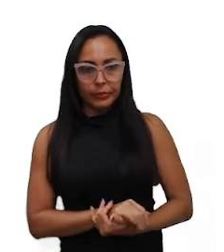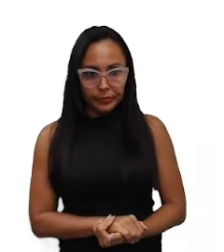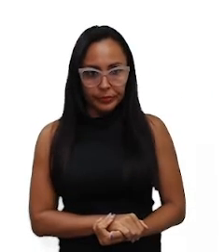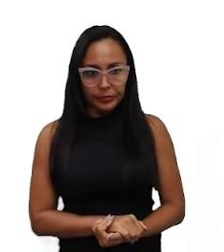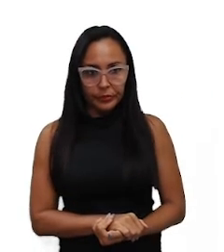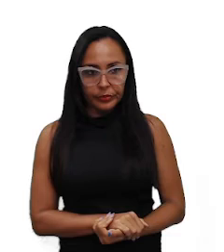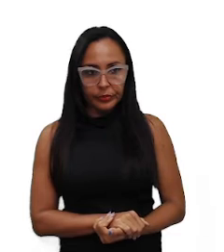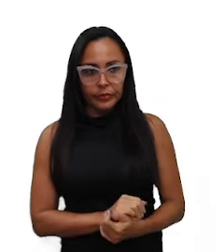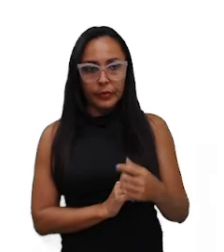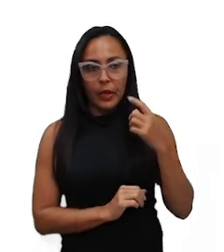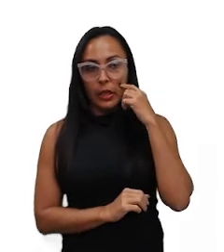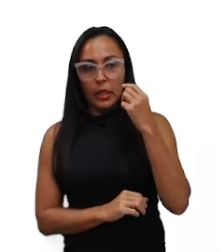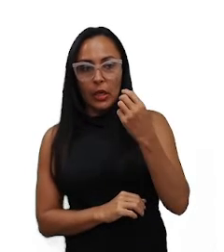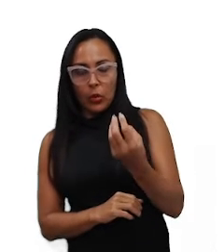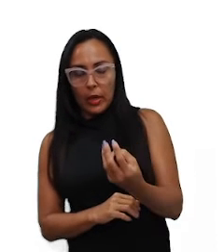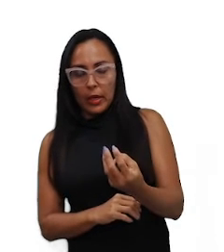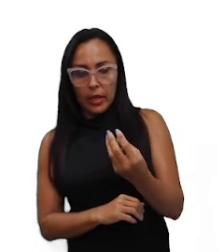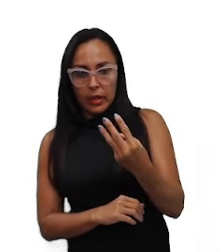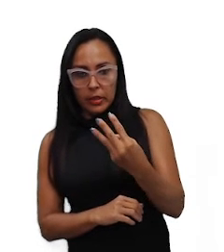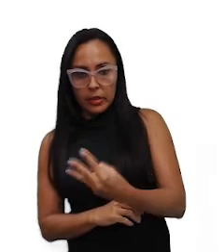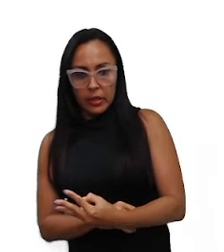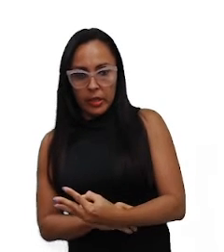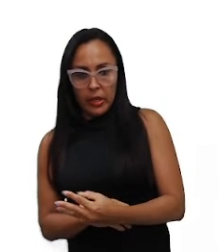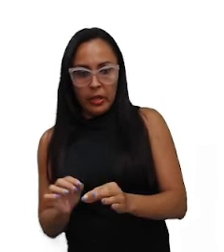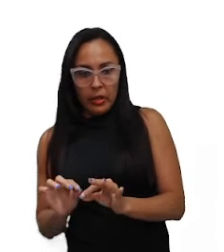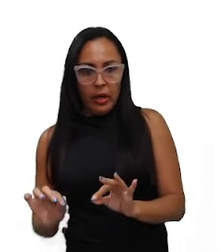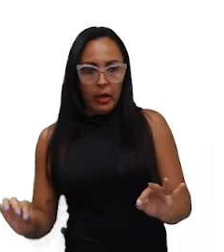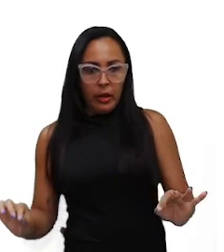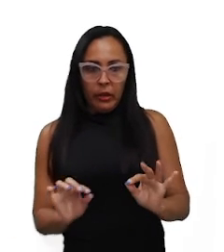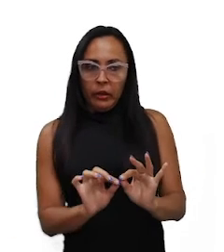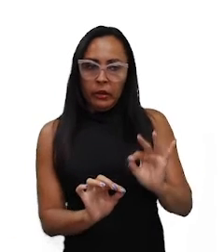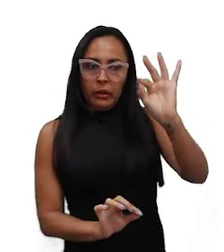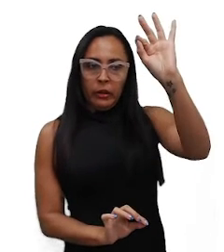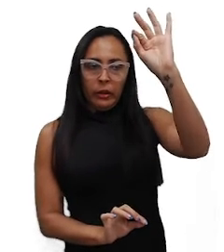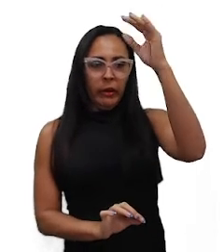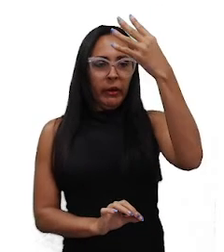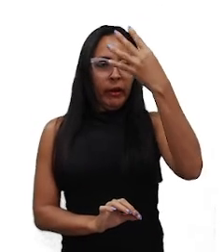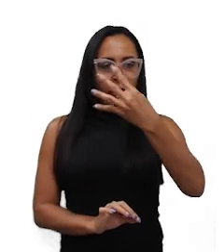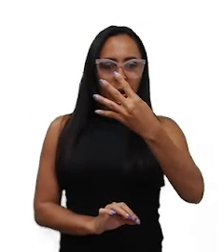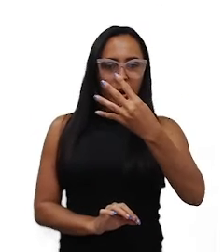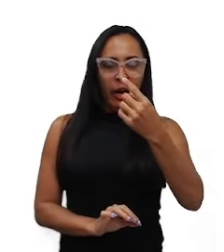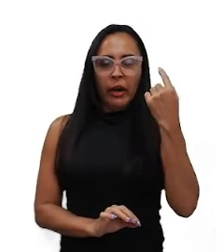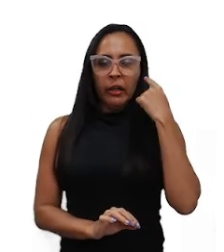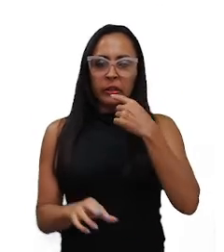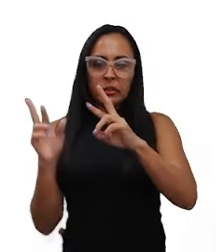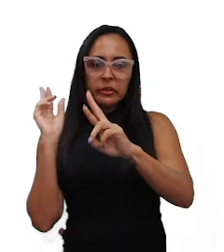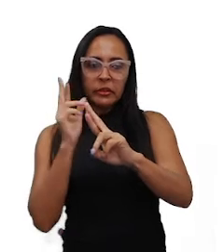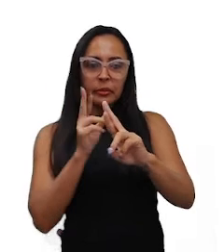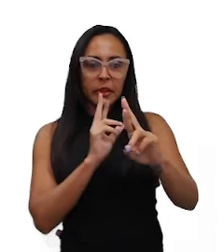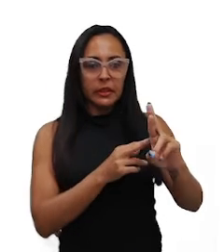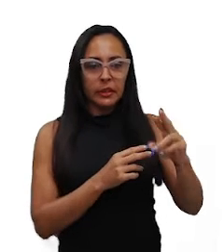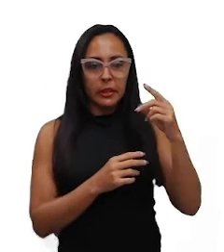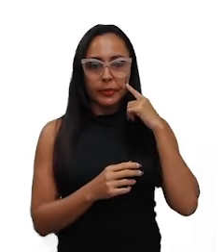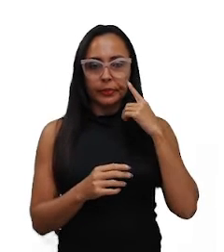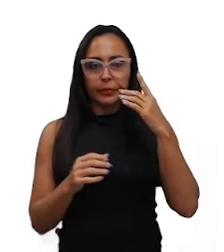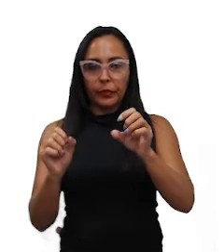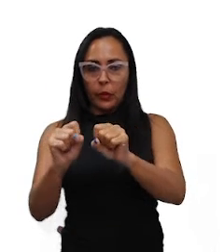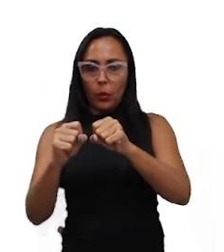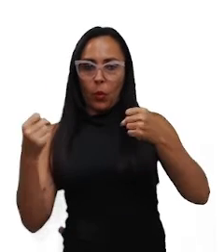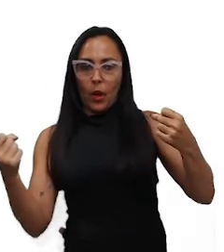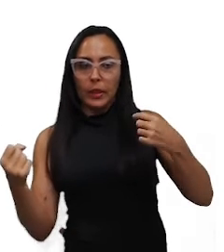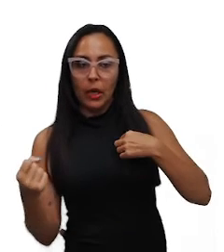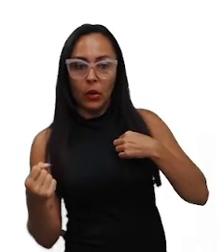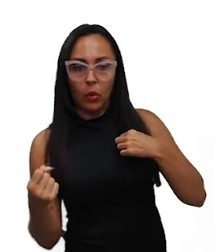de largura e 4 centímetros, né, de comprimento. E que eu tenha que representar um guarda-roupa, uma cama de